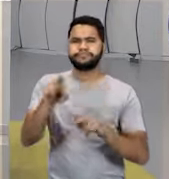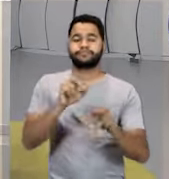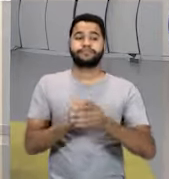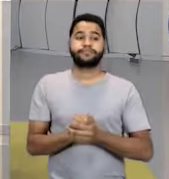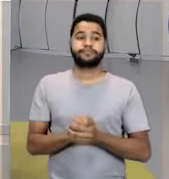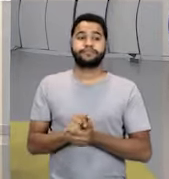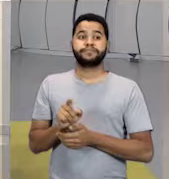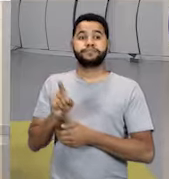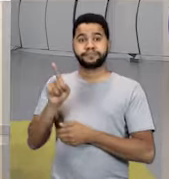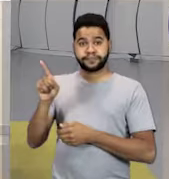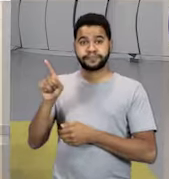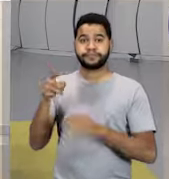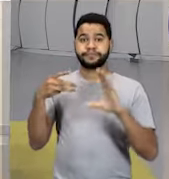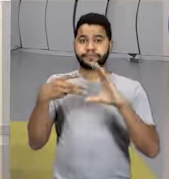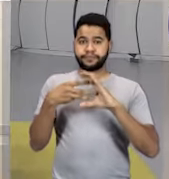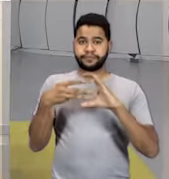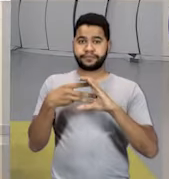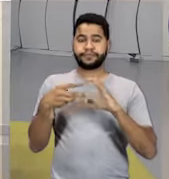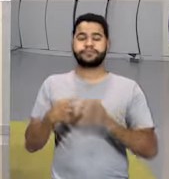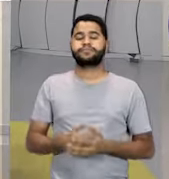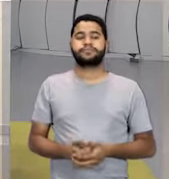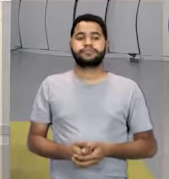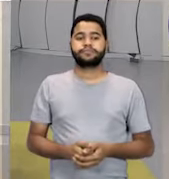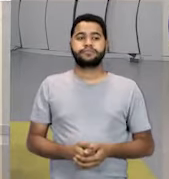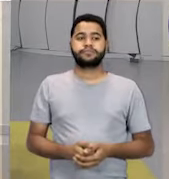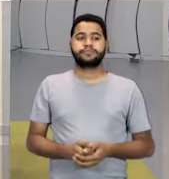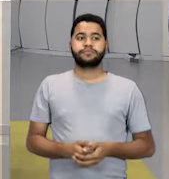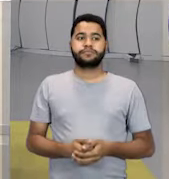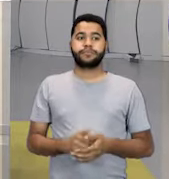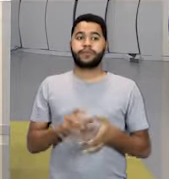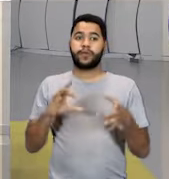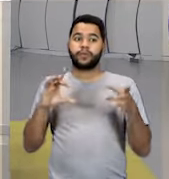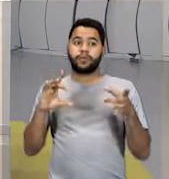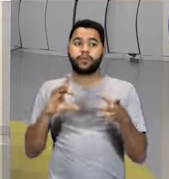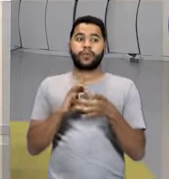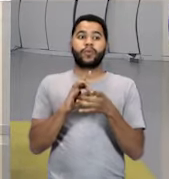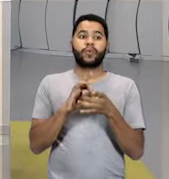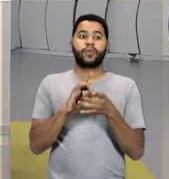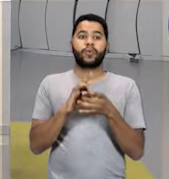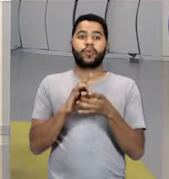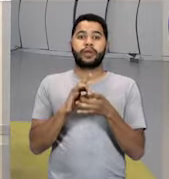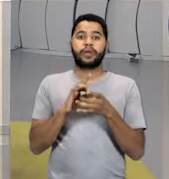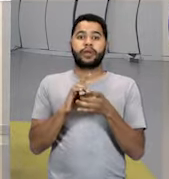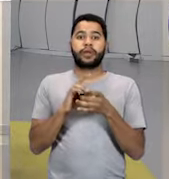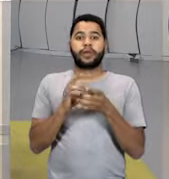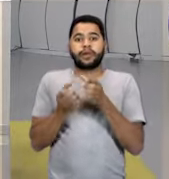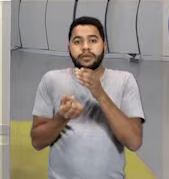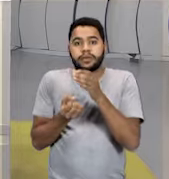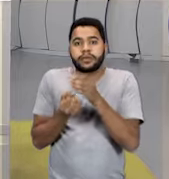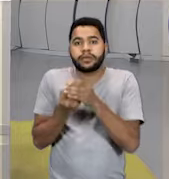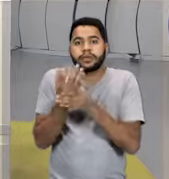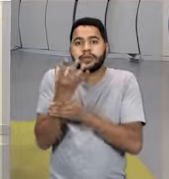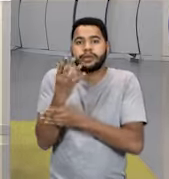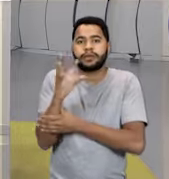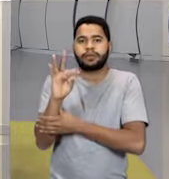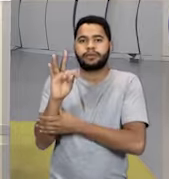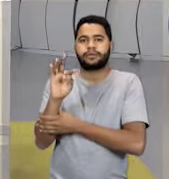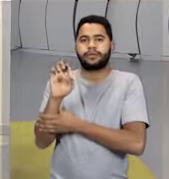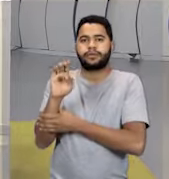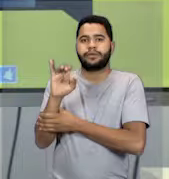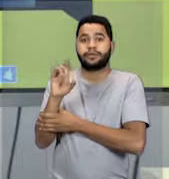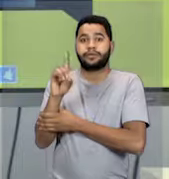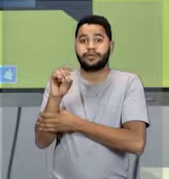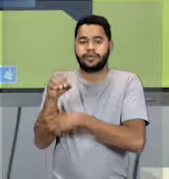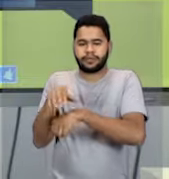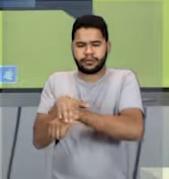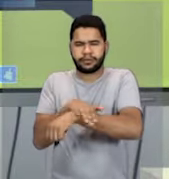E essas células, elas vão se unir formando tecidos. Então, eu disse que as células da